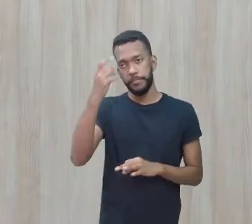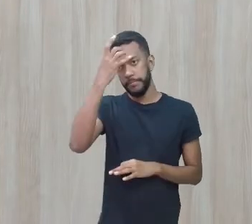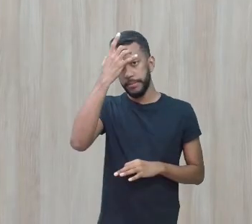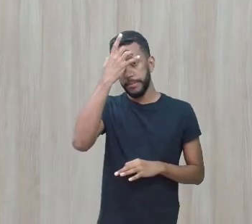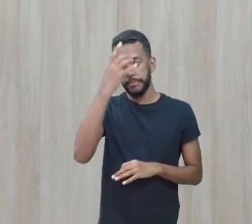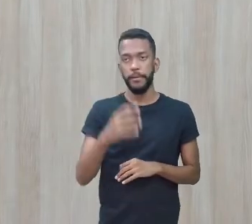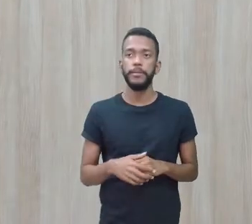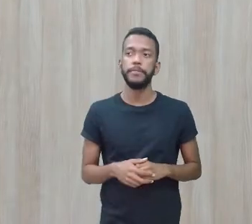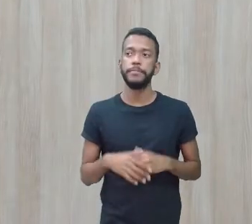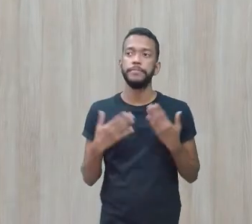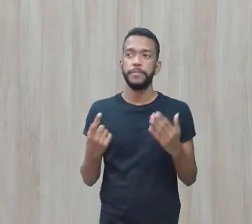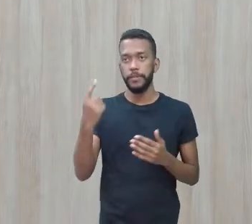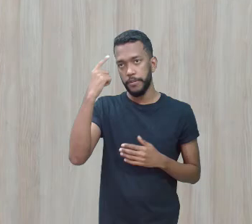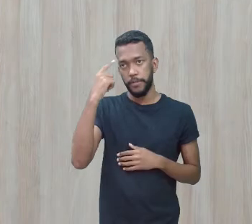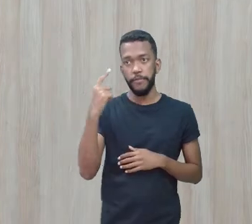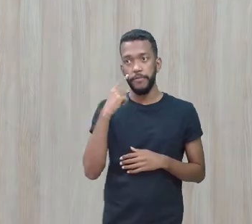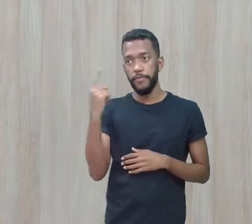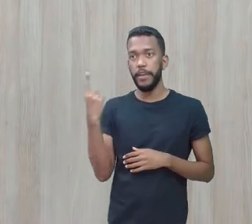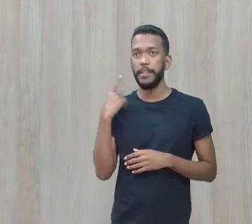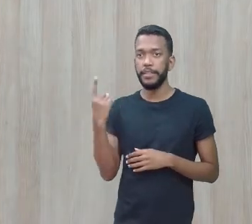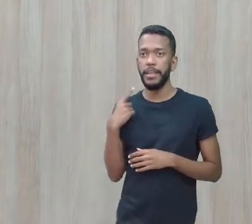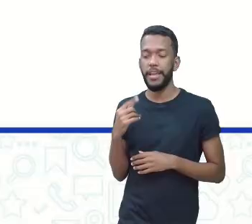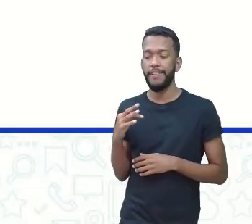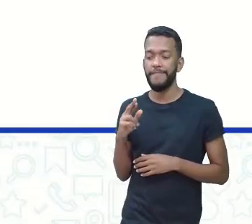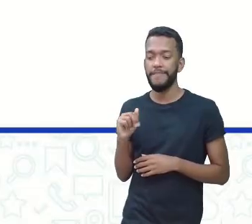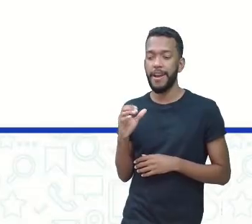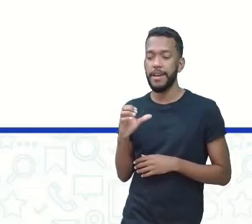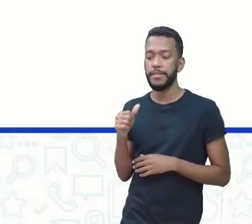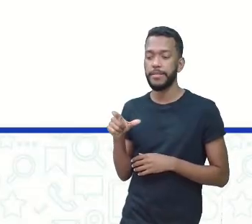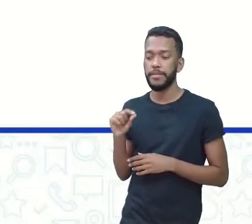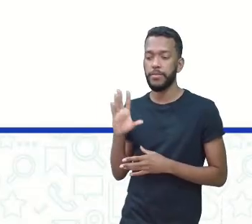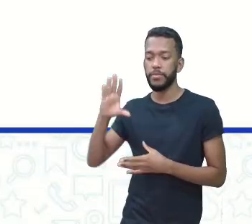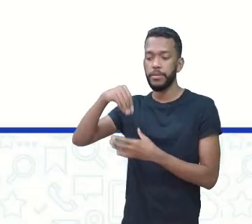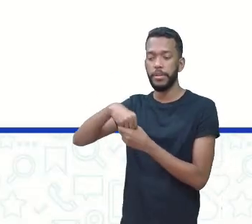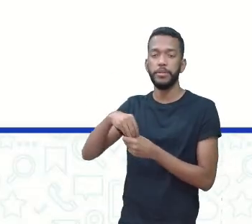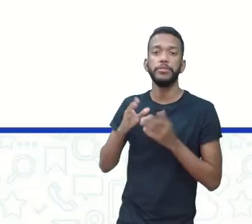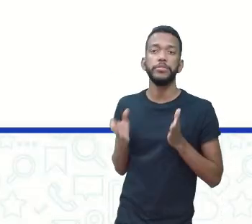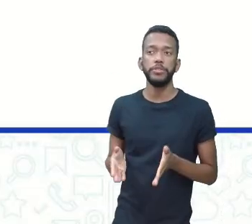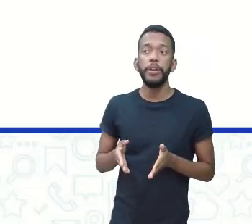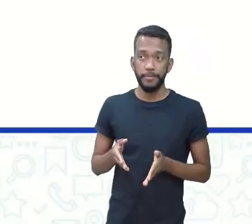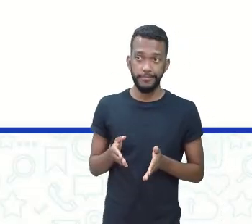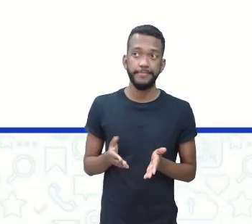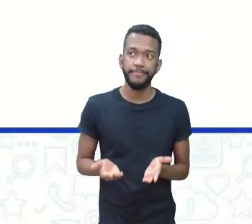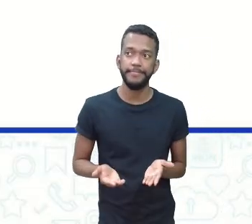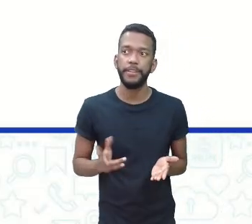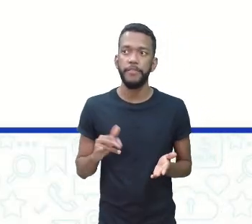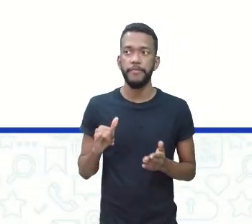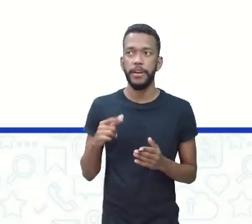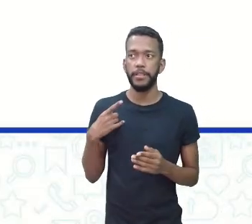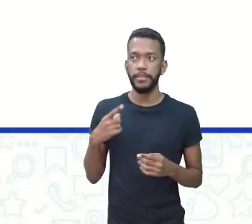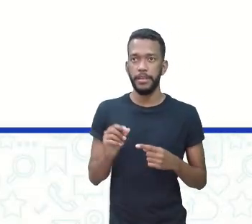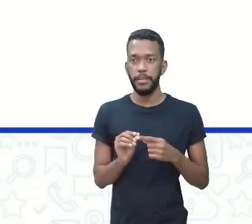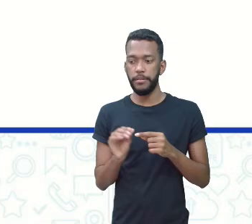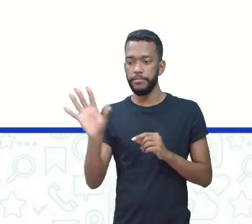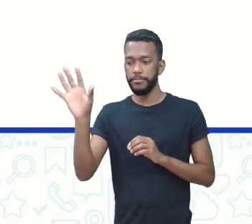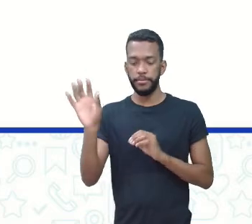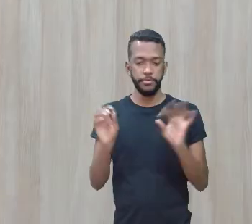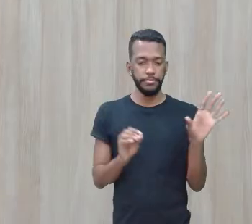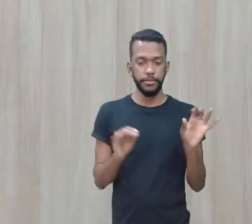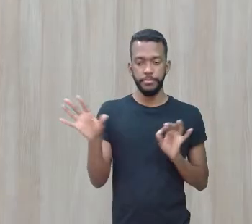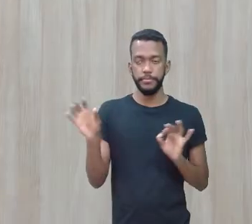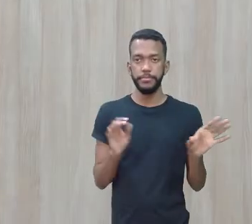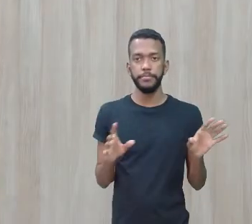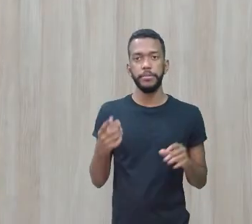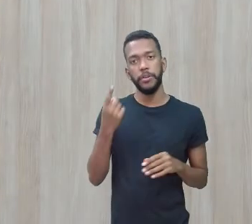Então, vem aqui, a ideia de fração eu coloco aqui no centro, coloquei aqui no meio, e agora eu vou começar a puxar umas setinhas para